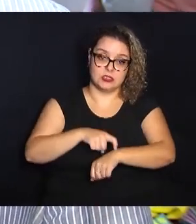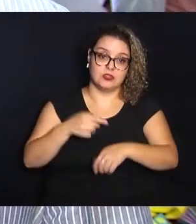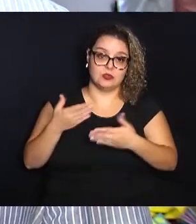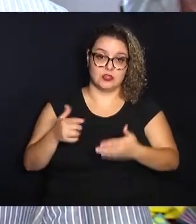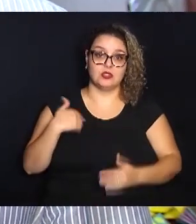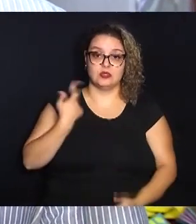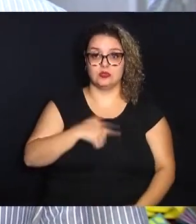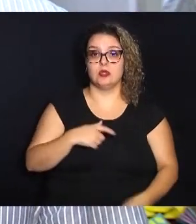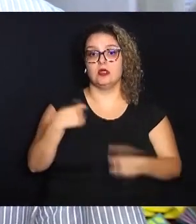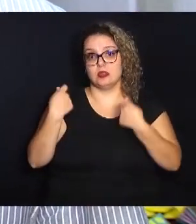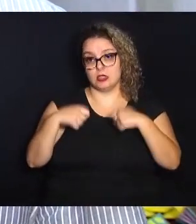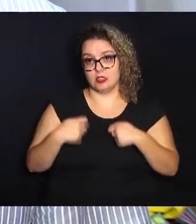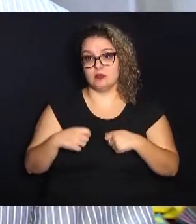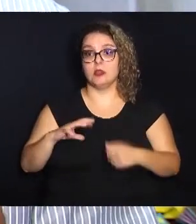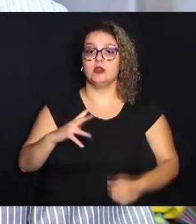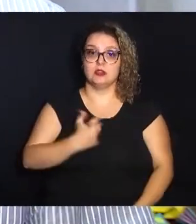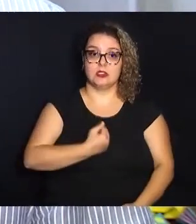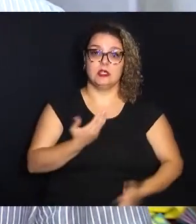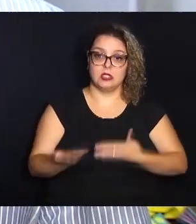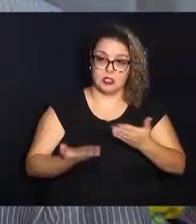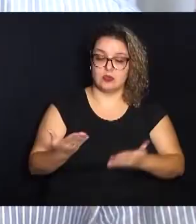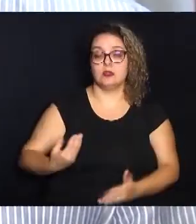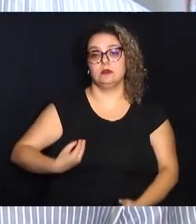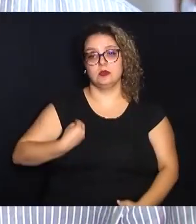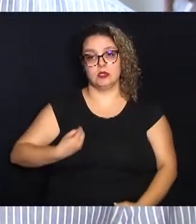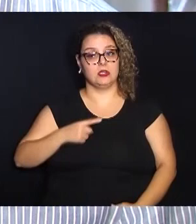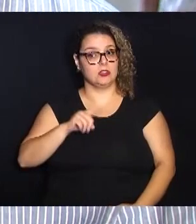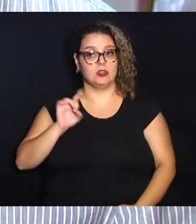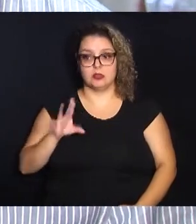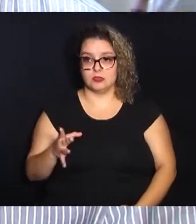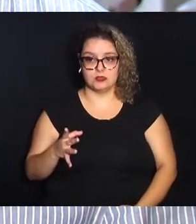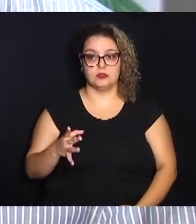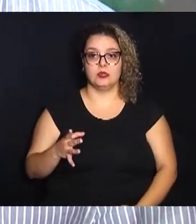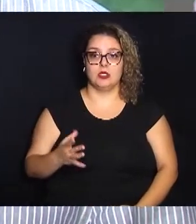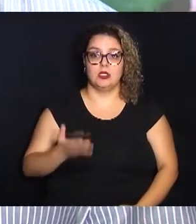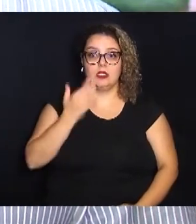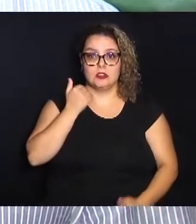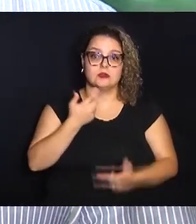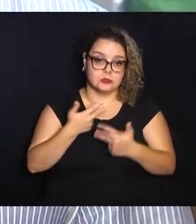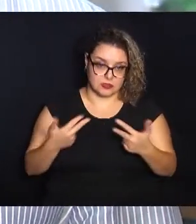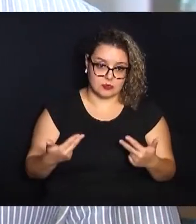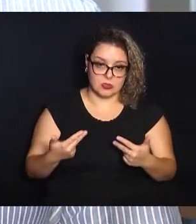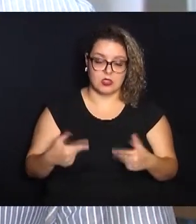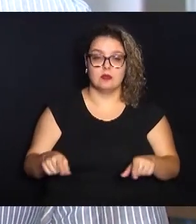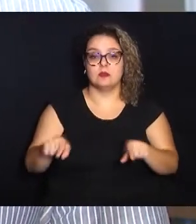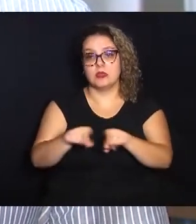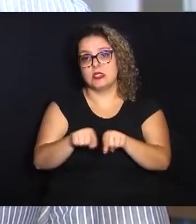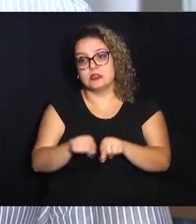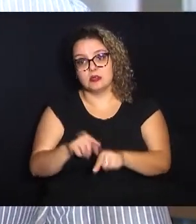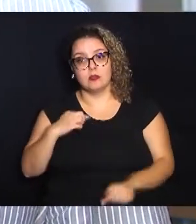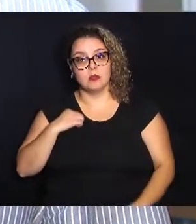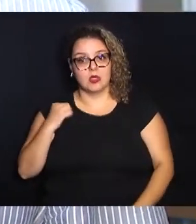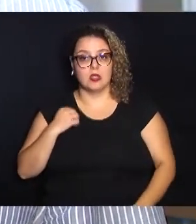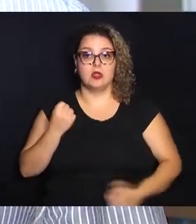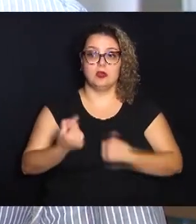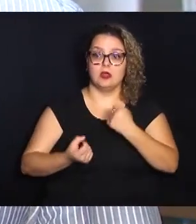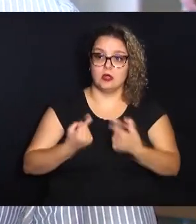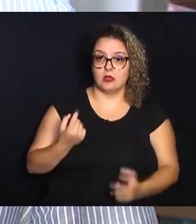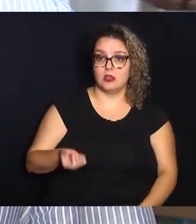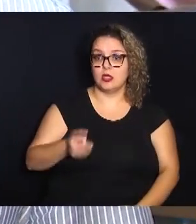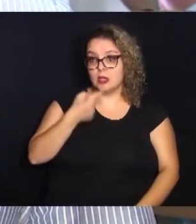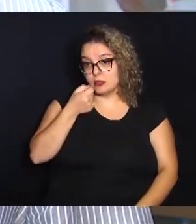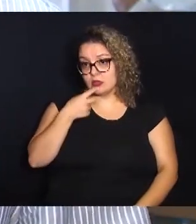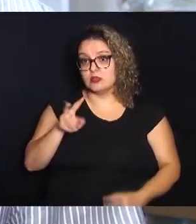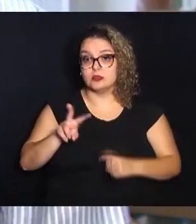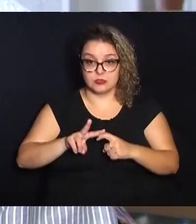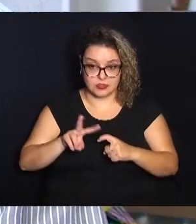que a gente precisa resgatar e cuidar dessas vidas não só a questão das rações mas também a roupas alguns remédios